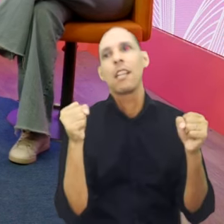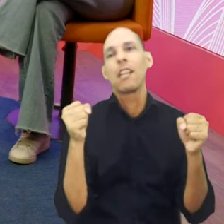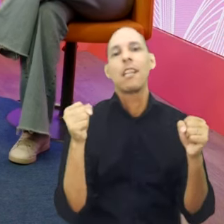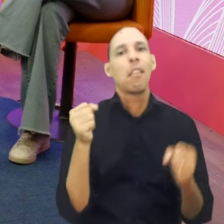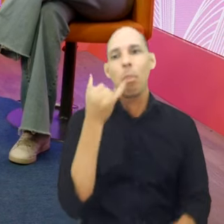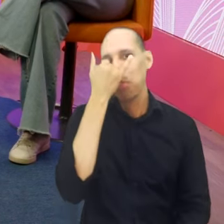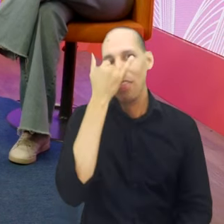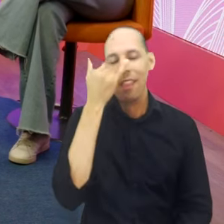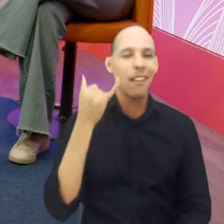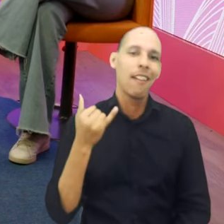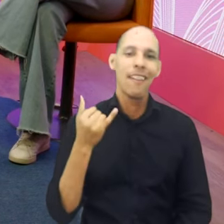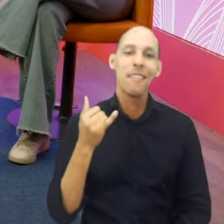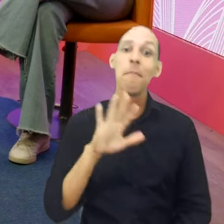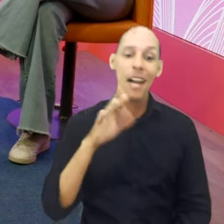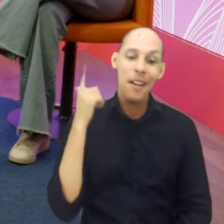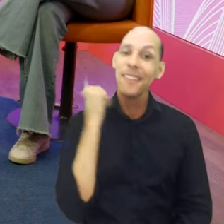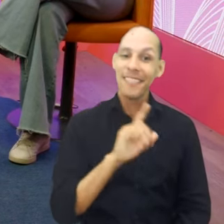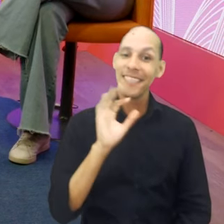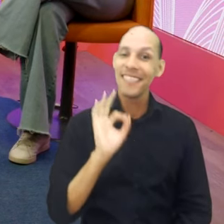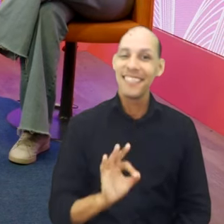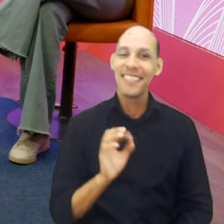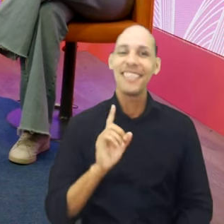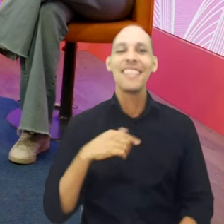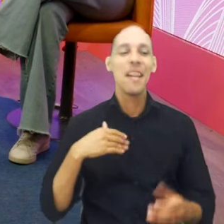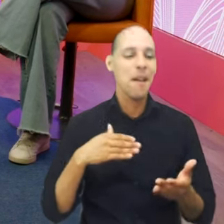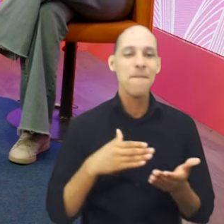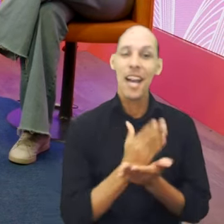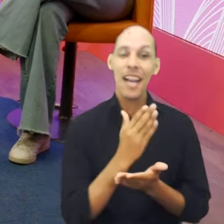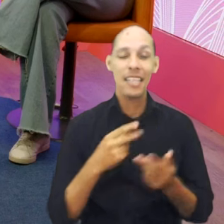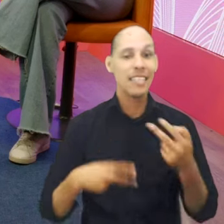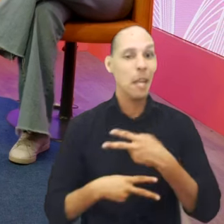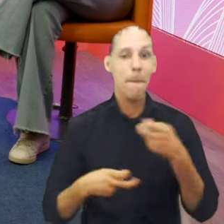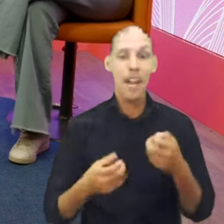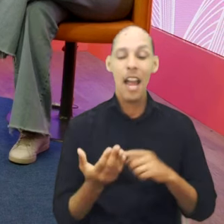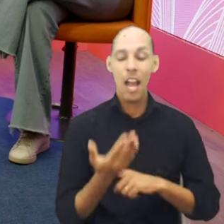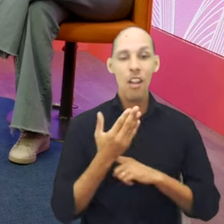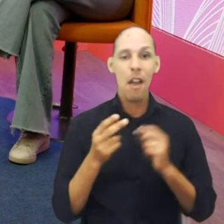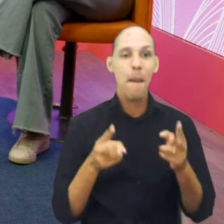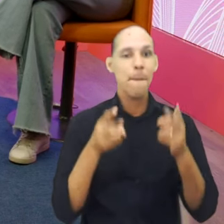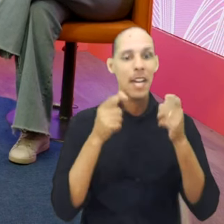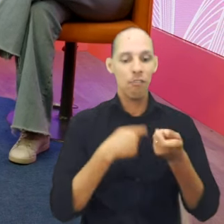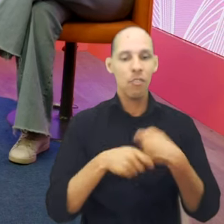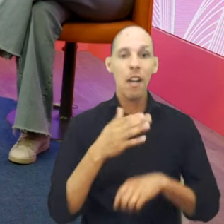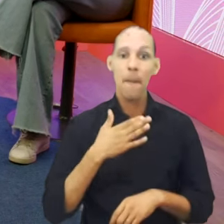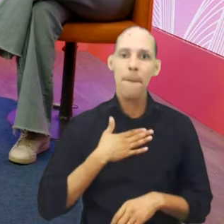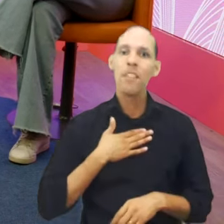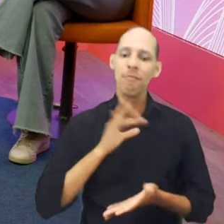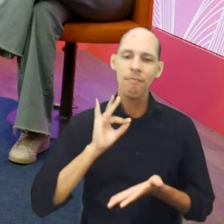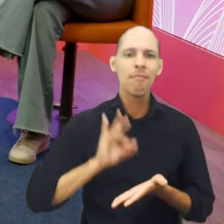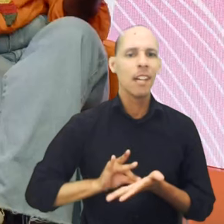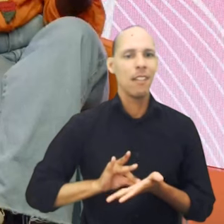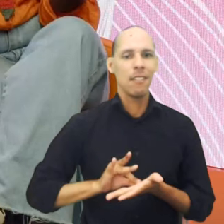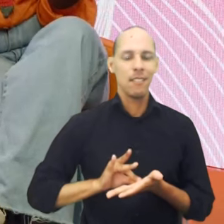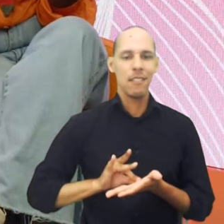passar. Enfim, deu certo. Apliquei, a gente passou. E o Sebrae me fez enxergar o meu negócio como um negócio.